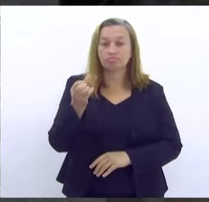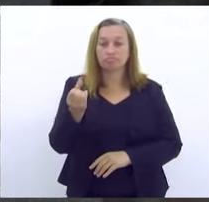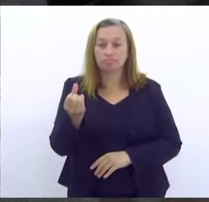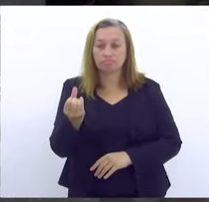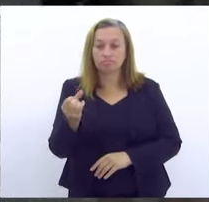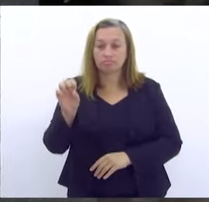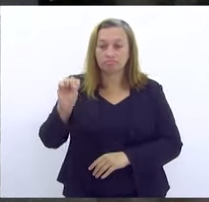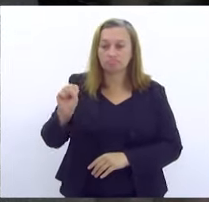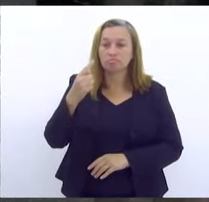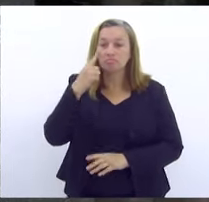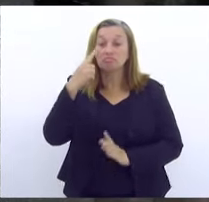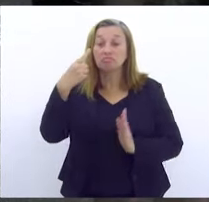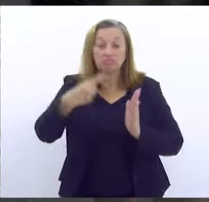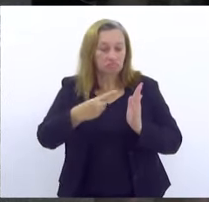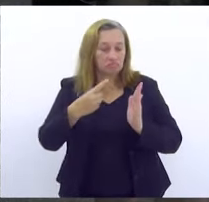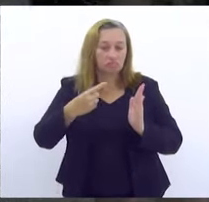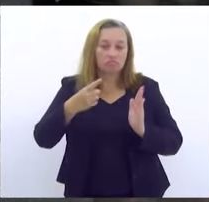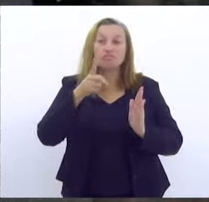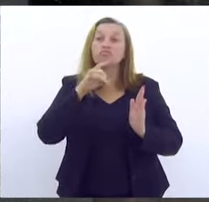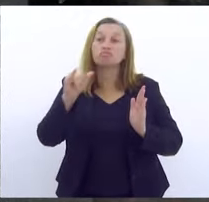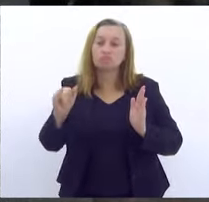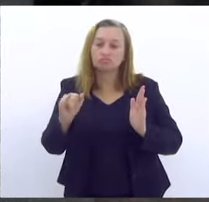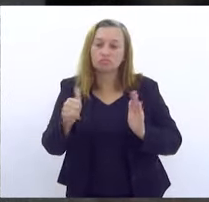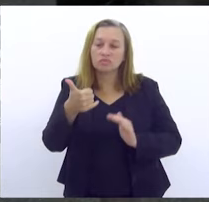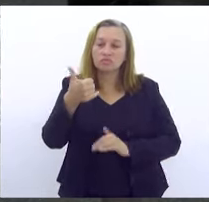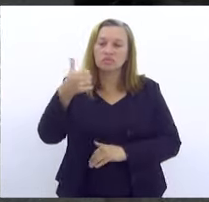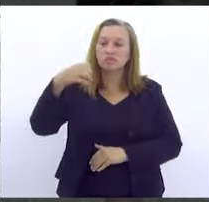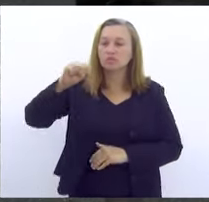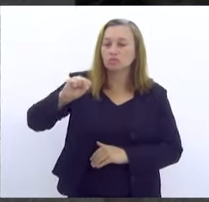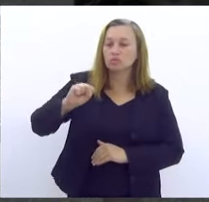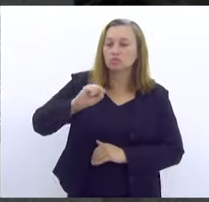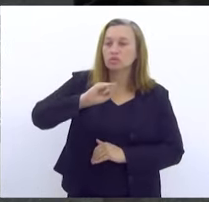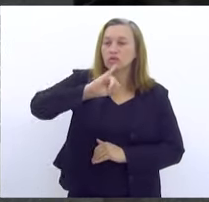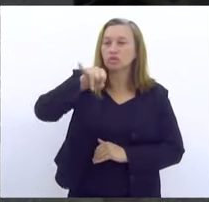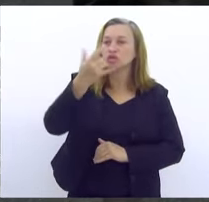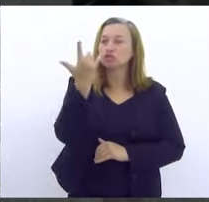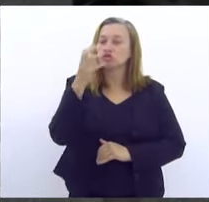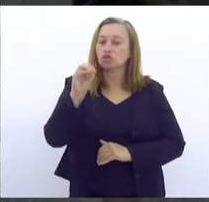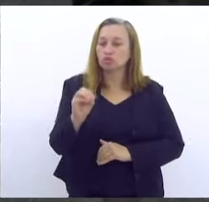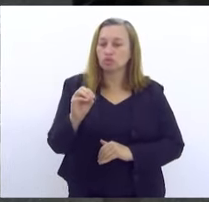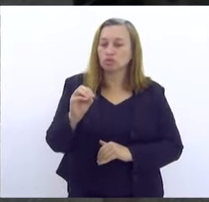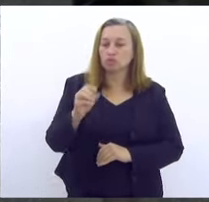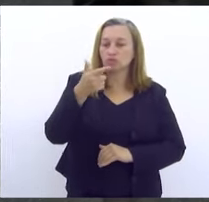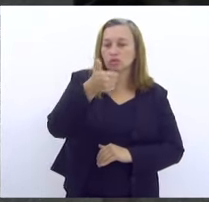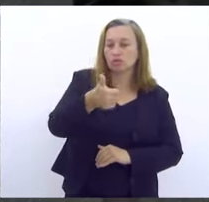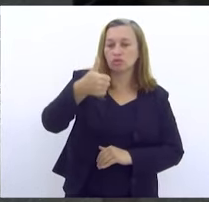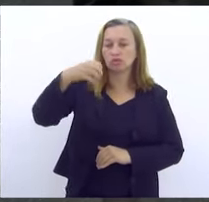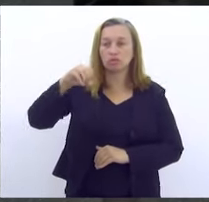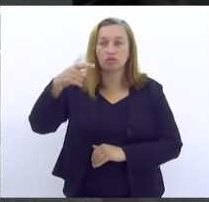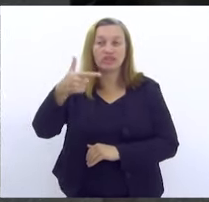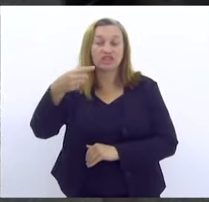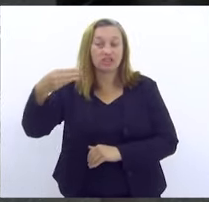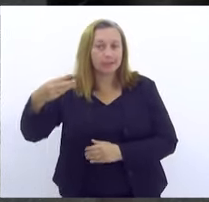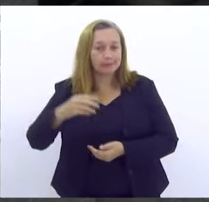10.068, olha a data dela, senhora presidente, 18 de julho de 2023.